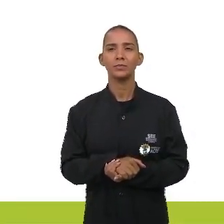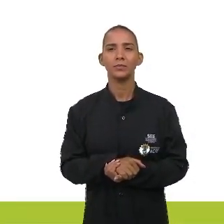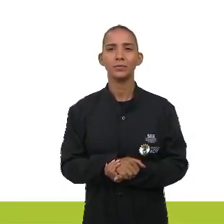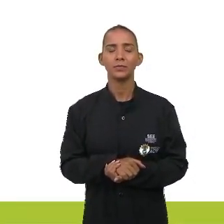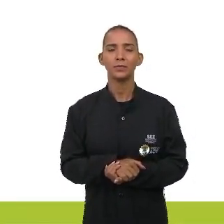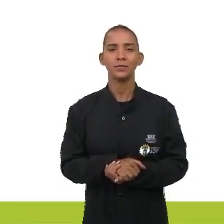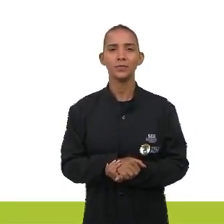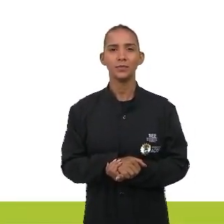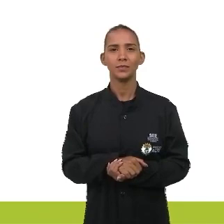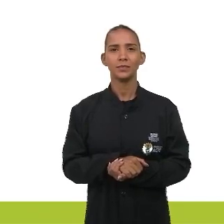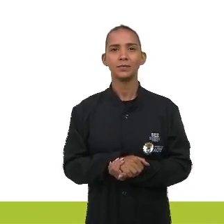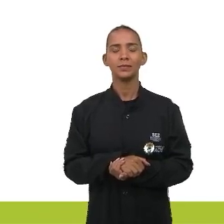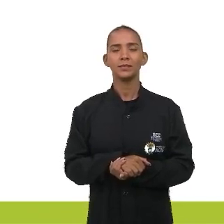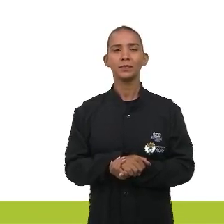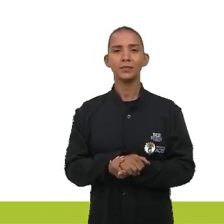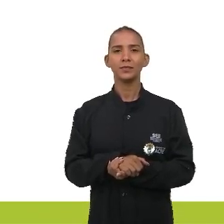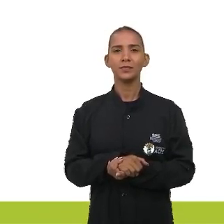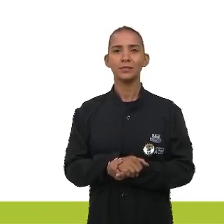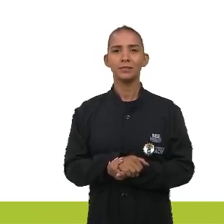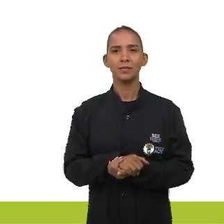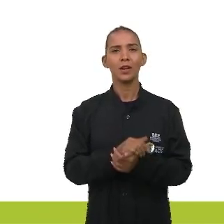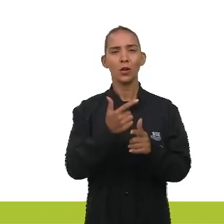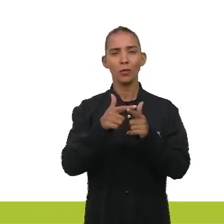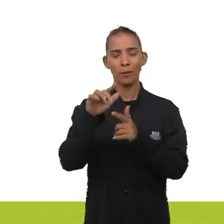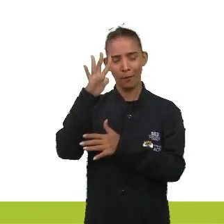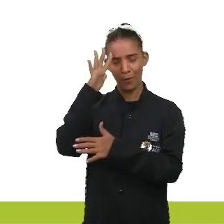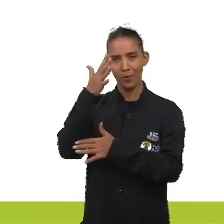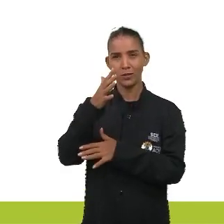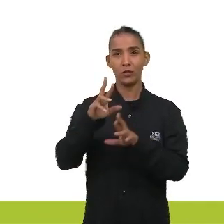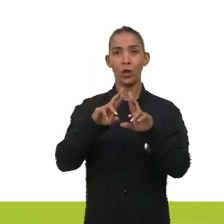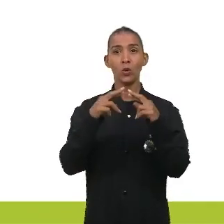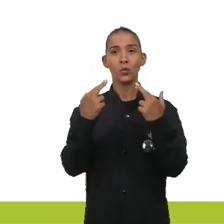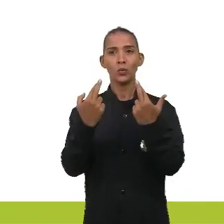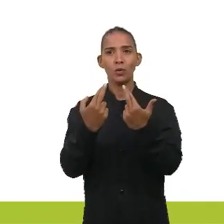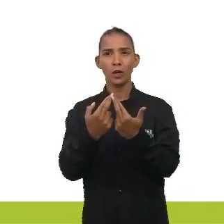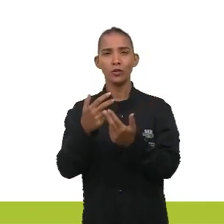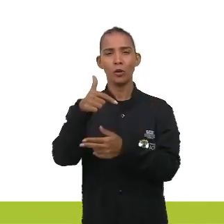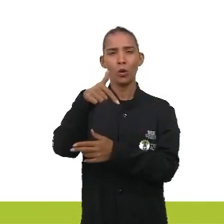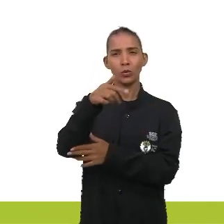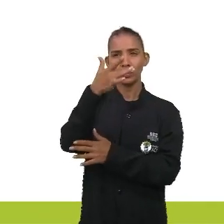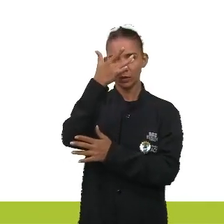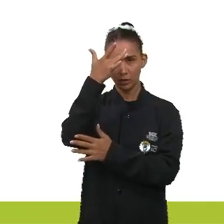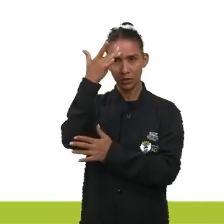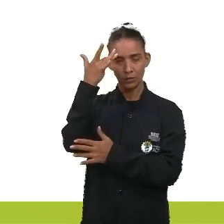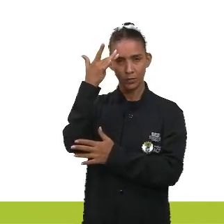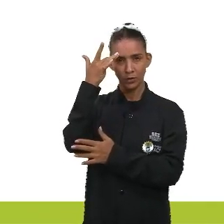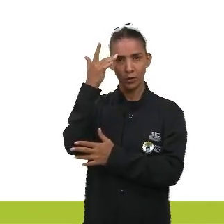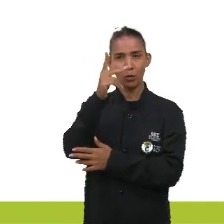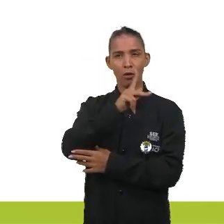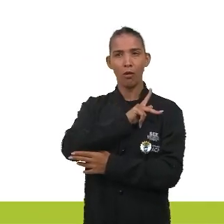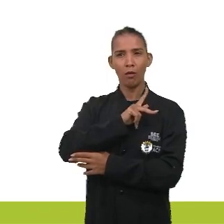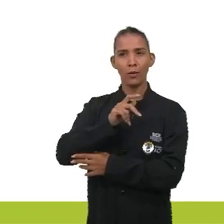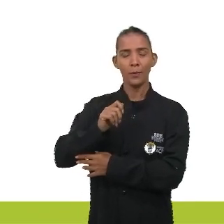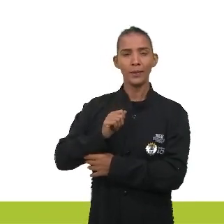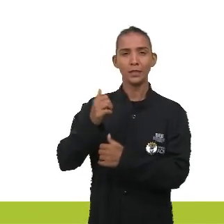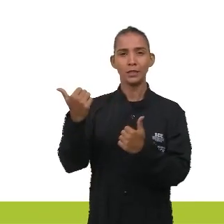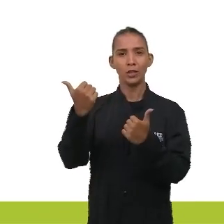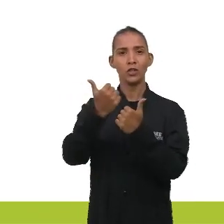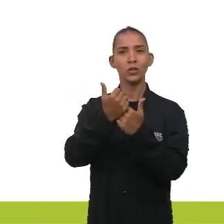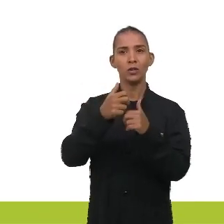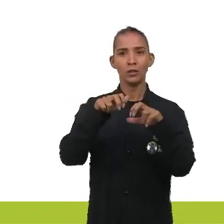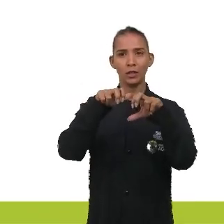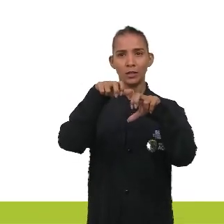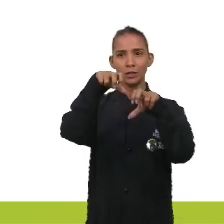Então, vamos tentar resolver esse problema. Numa reunião com 7 participantes, o presidente e o